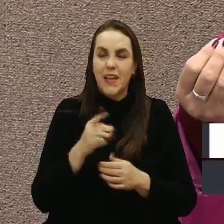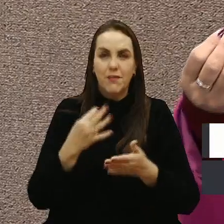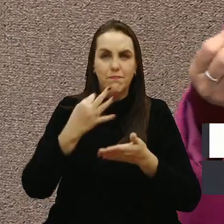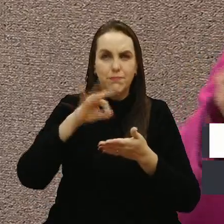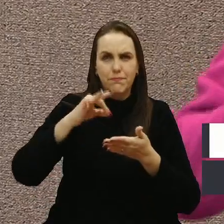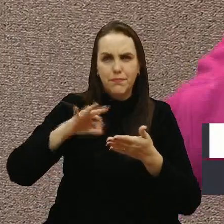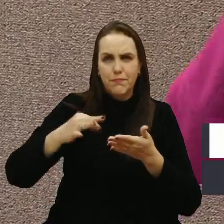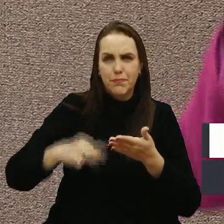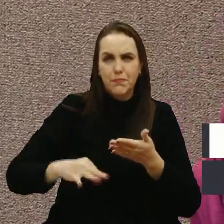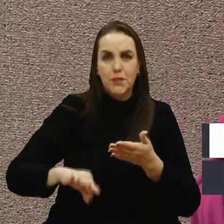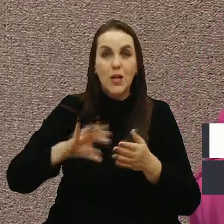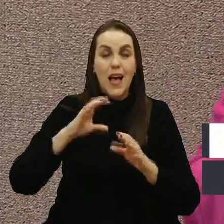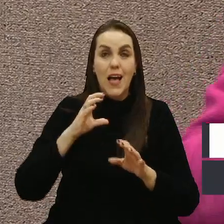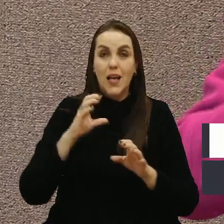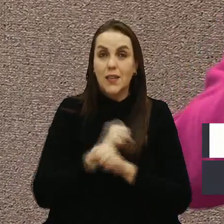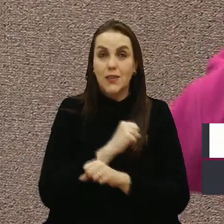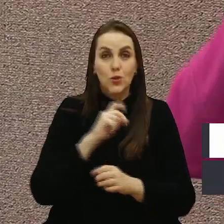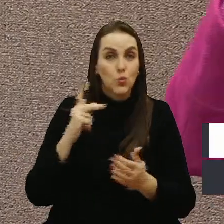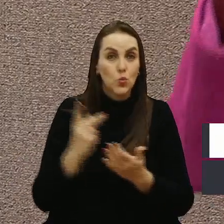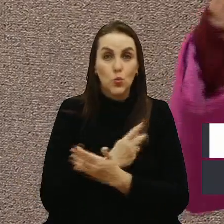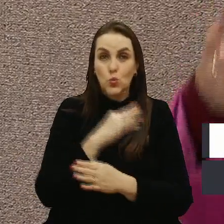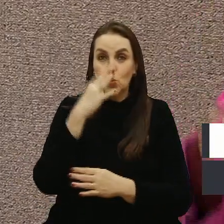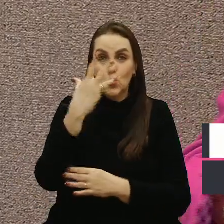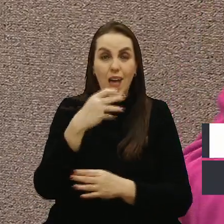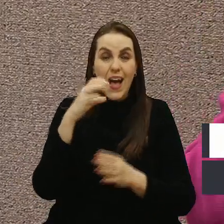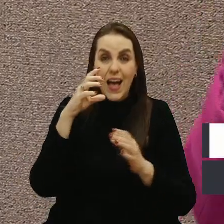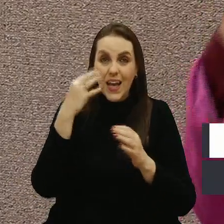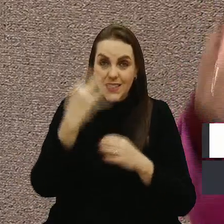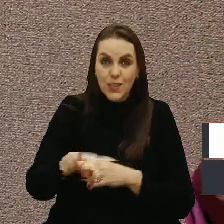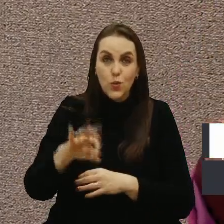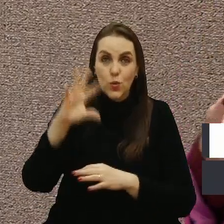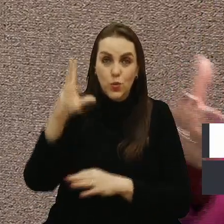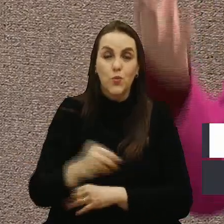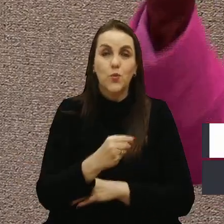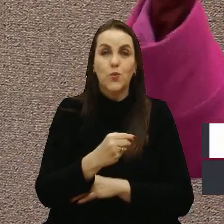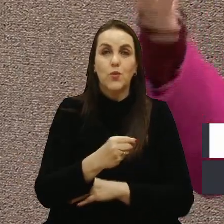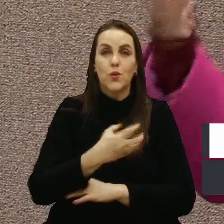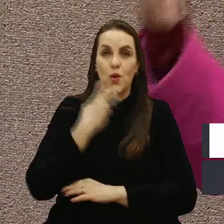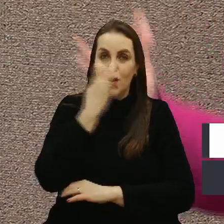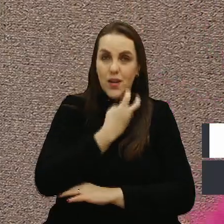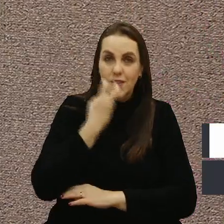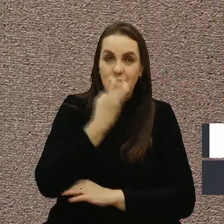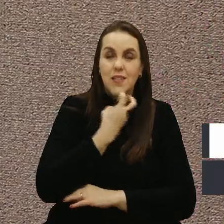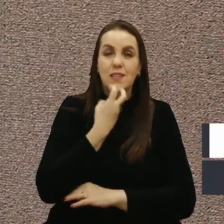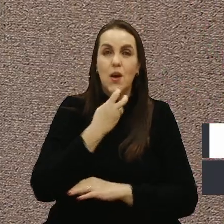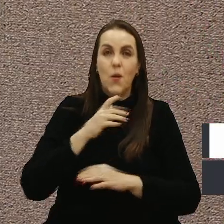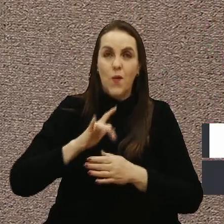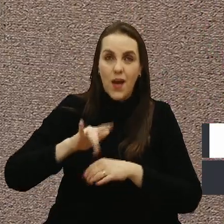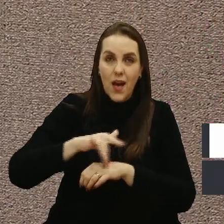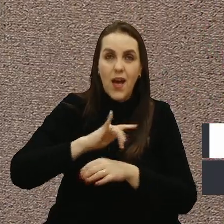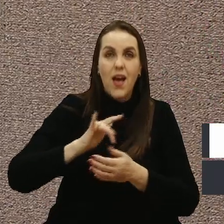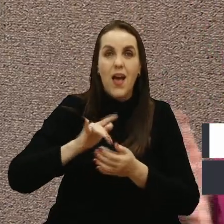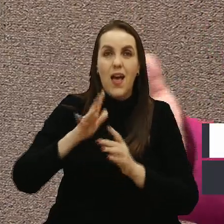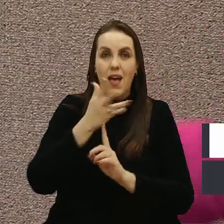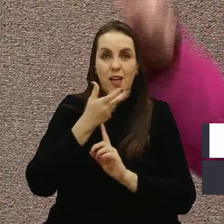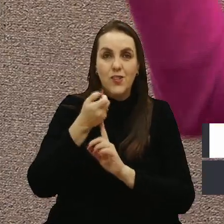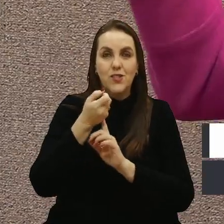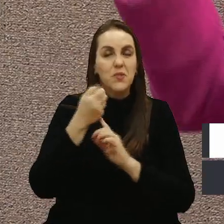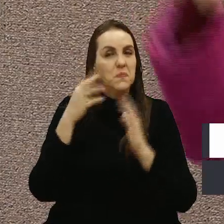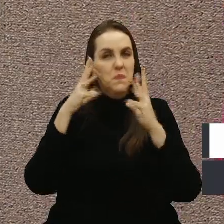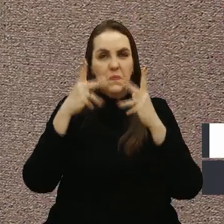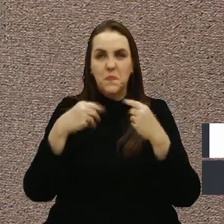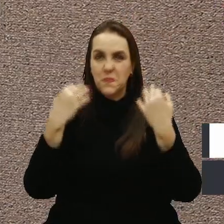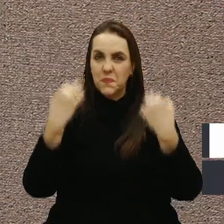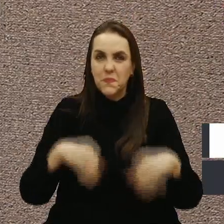prova escrita, foi linda na sua mostra folclórica, na sua prova artística e oral. Muito, muito obrigada por tudo, Sofia.